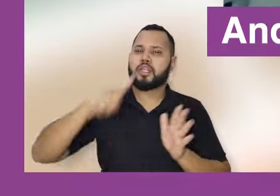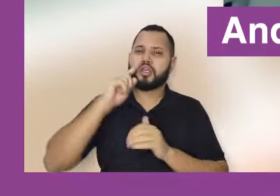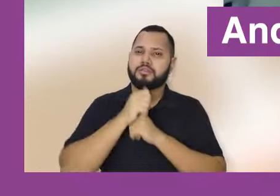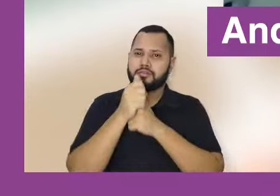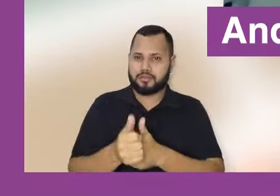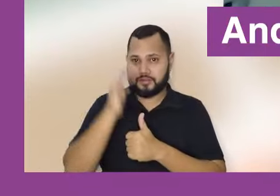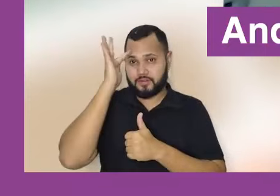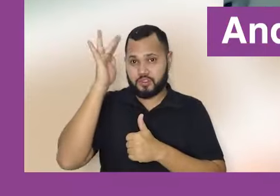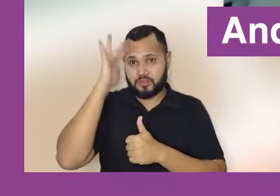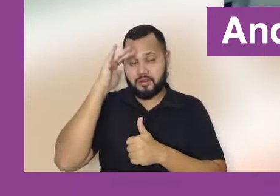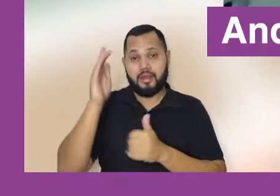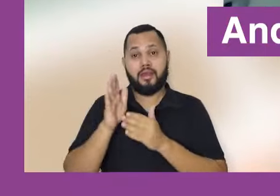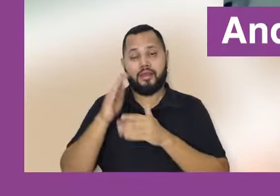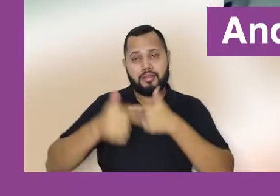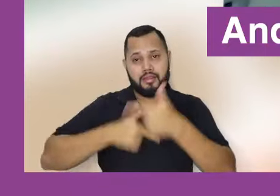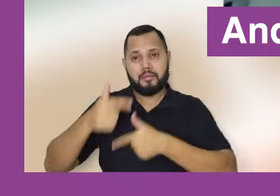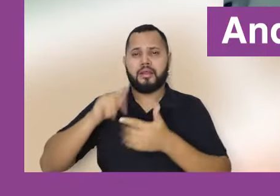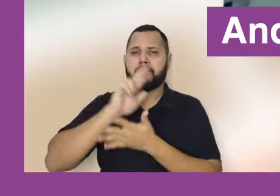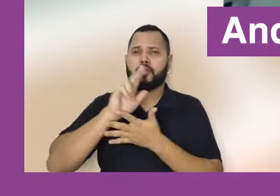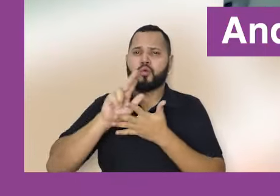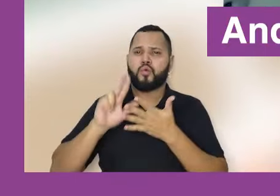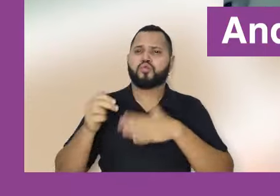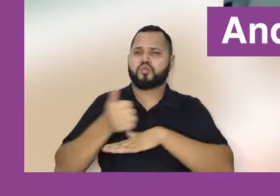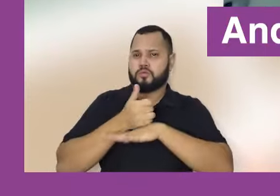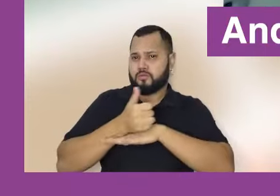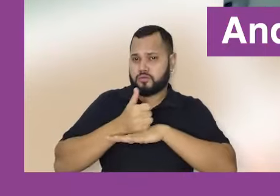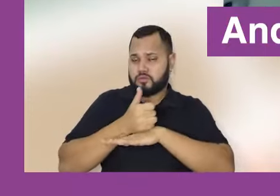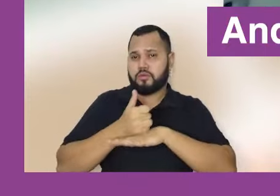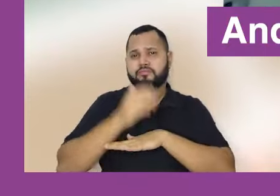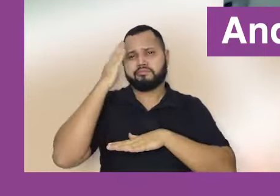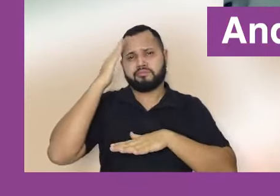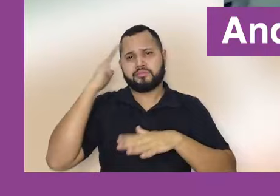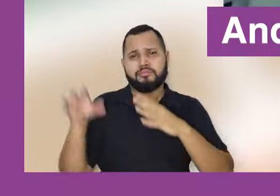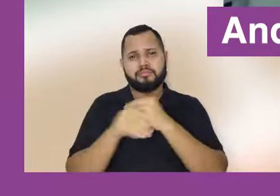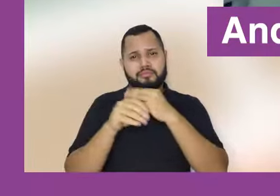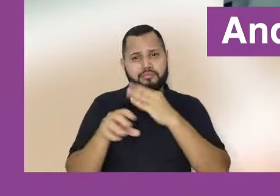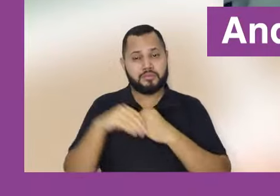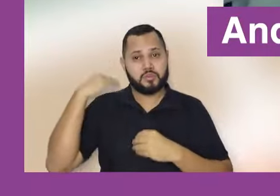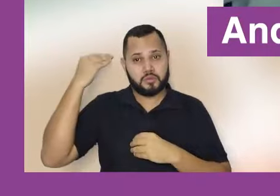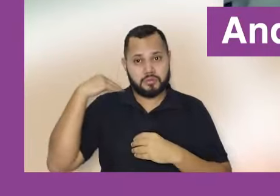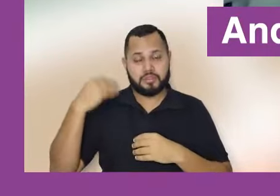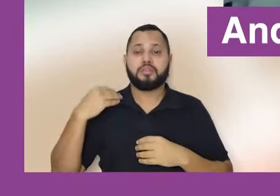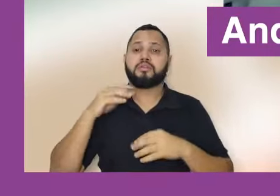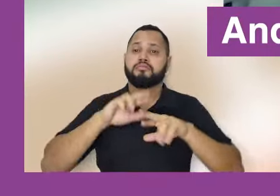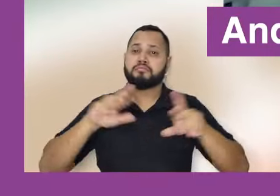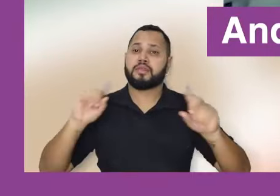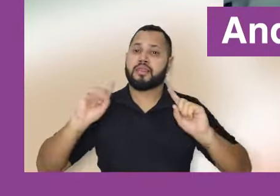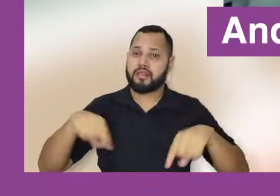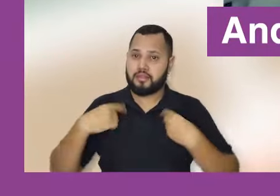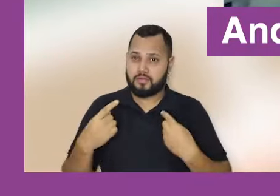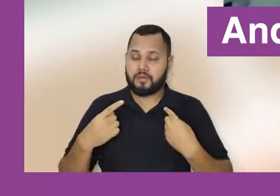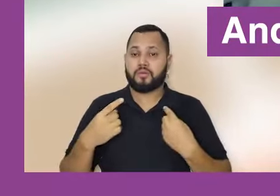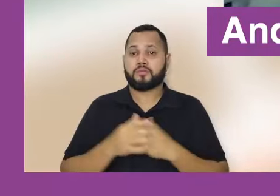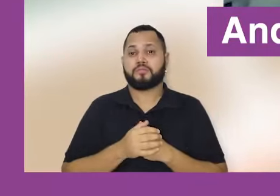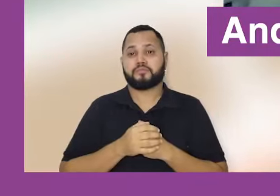filosofia que é a carreira multifuncional né que dá a oportunidade aí de nos comentários experiências vivências desafios